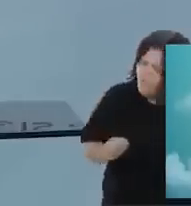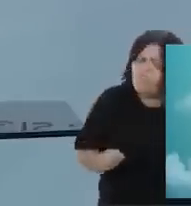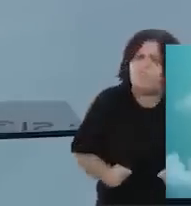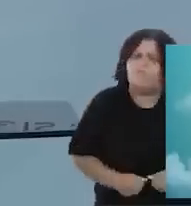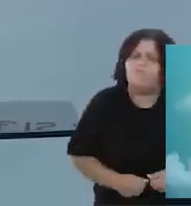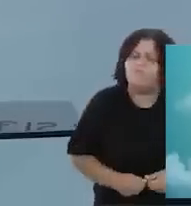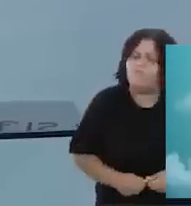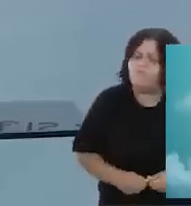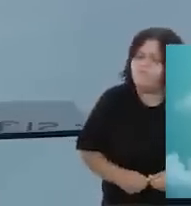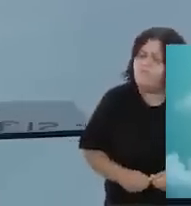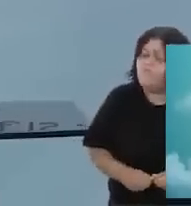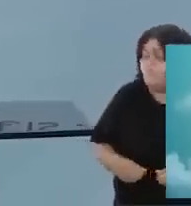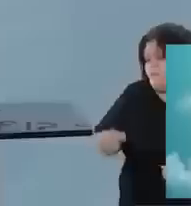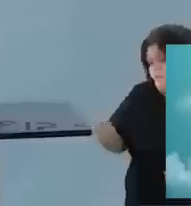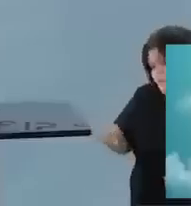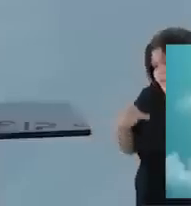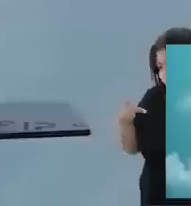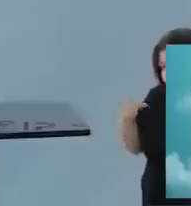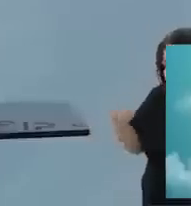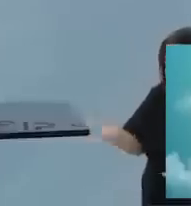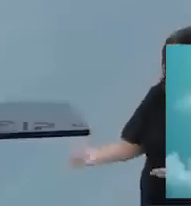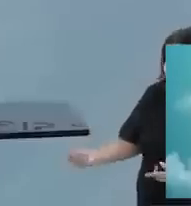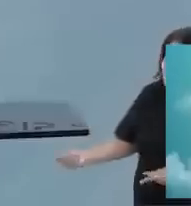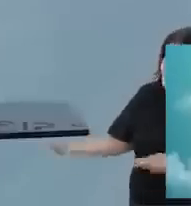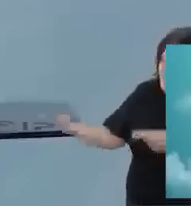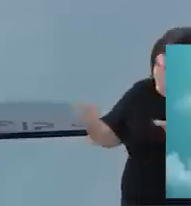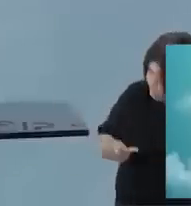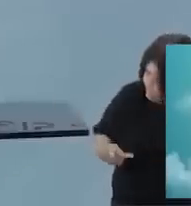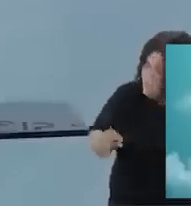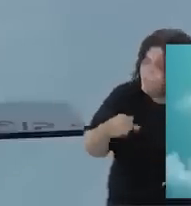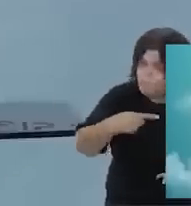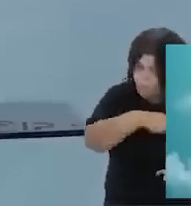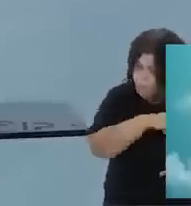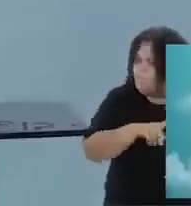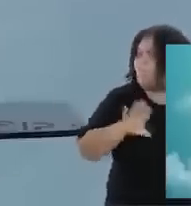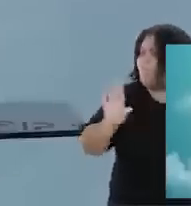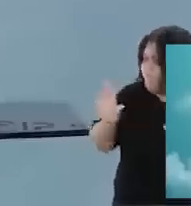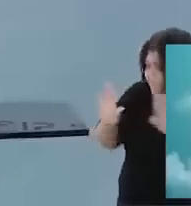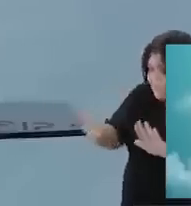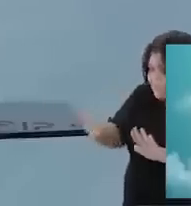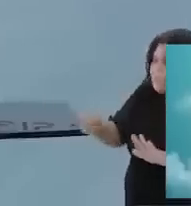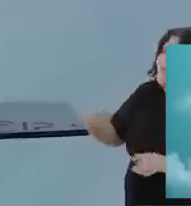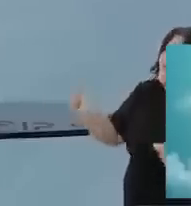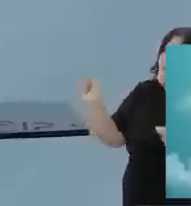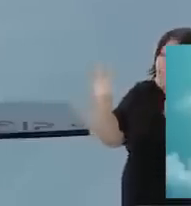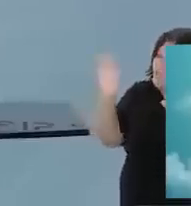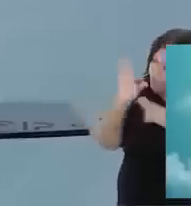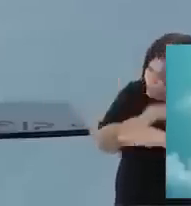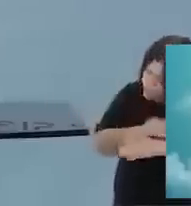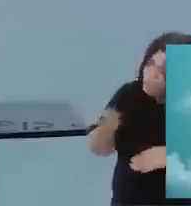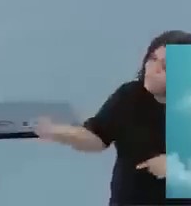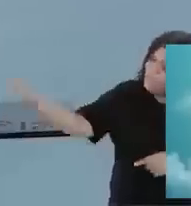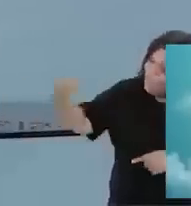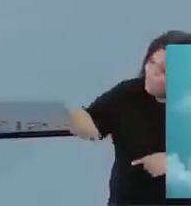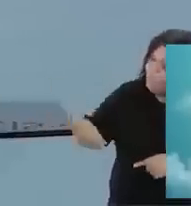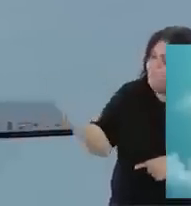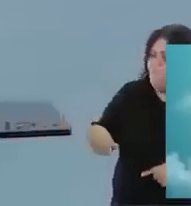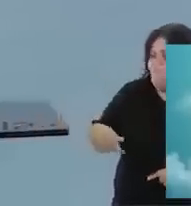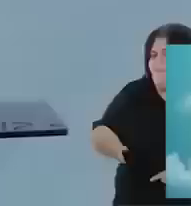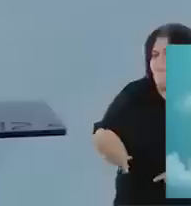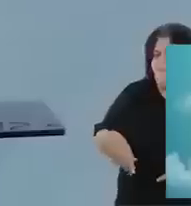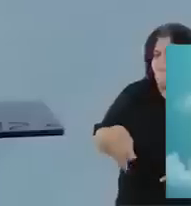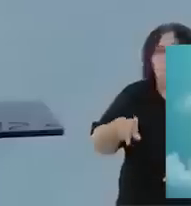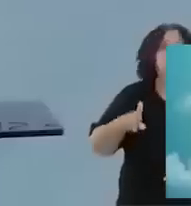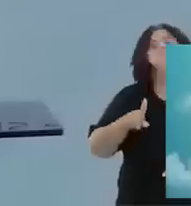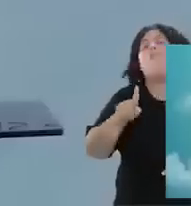senhor puder voltar hoje à tarde, hoje à noite, nós vamos bater um papo. E ele disse assim para mim: eu preciso falar com o senhor